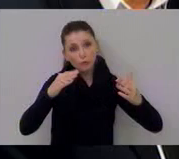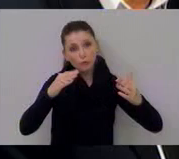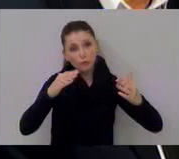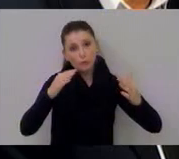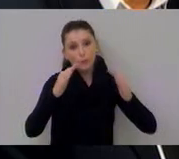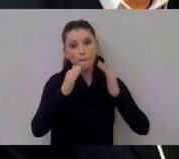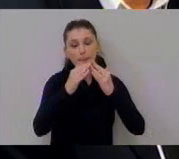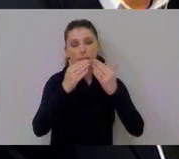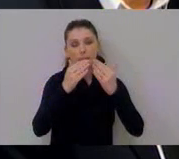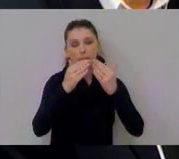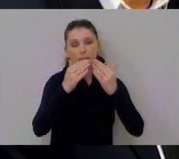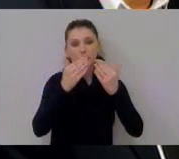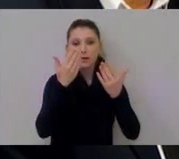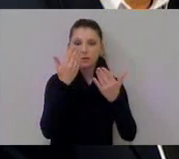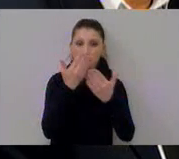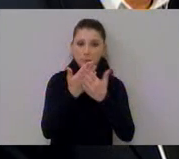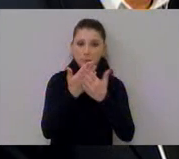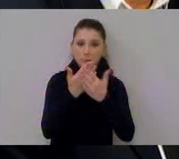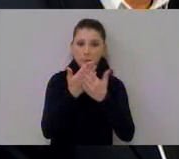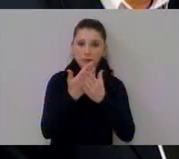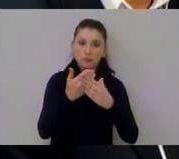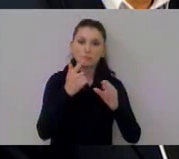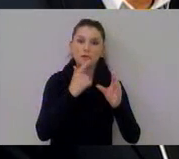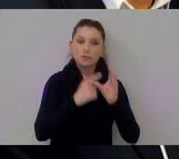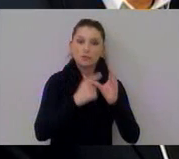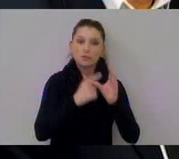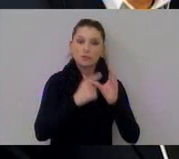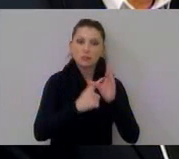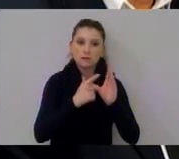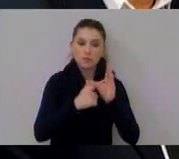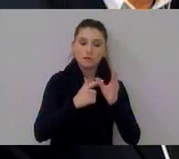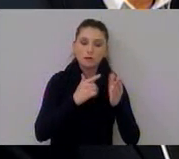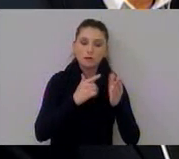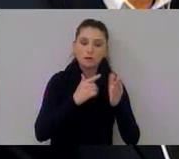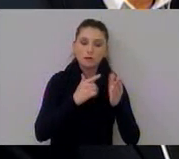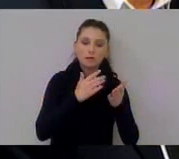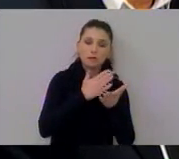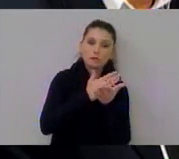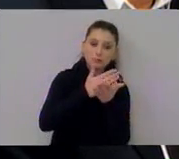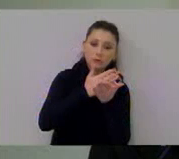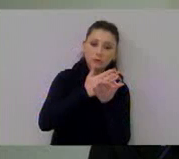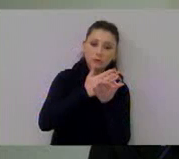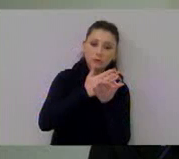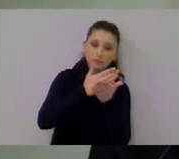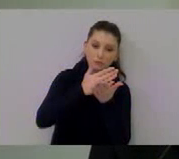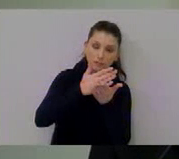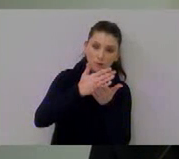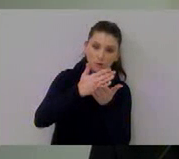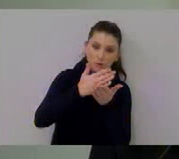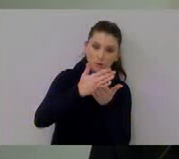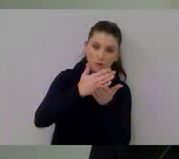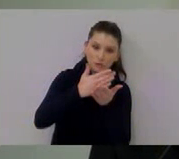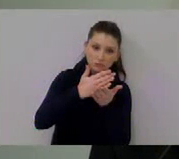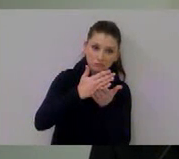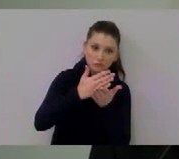que teve seu início, era para ter iniciado